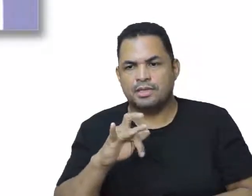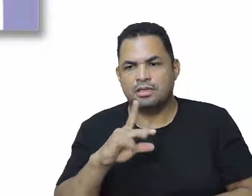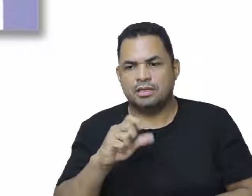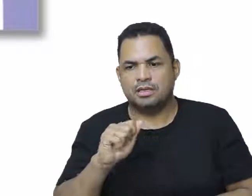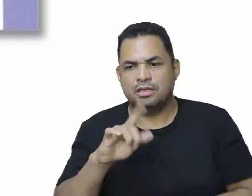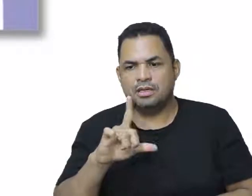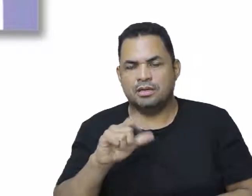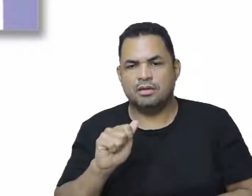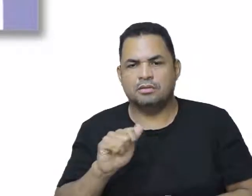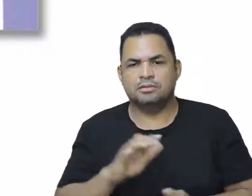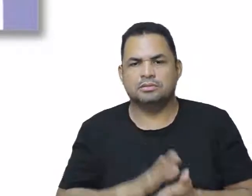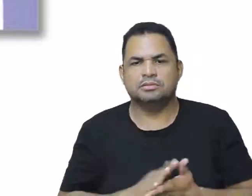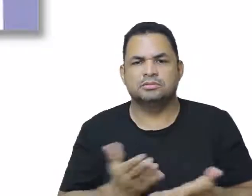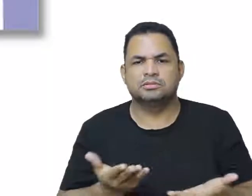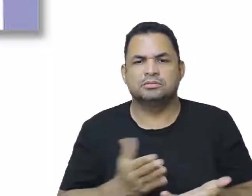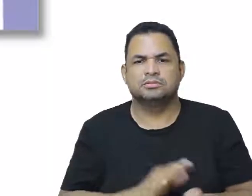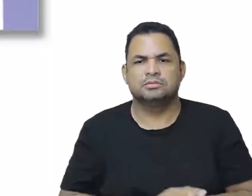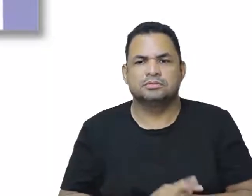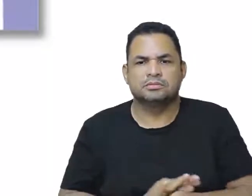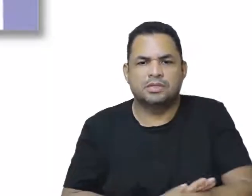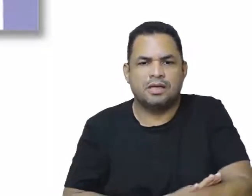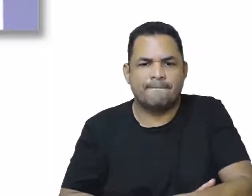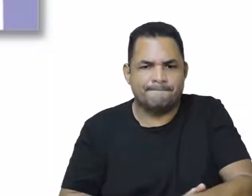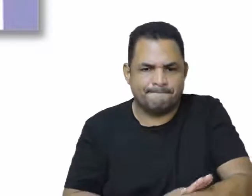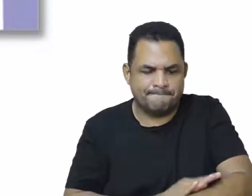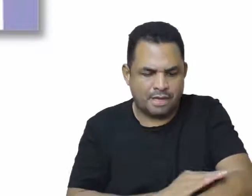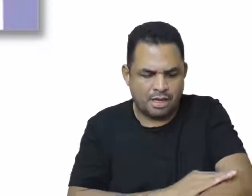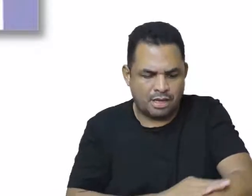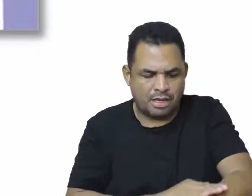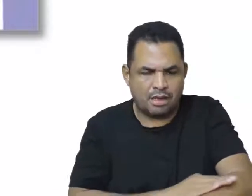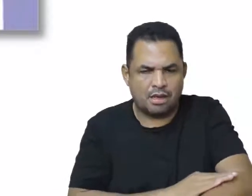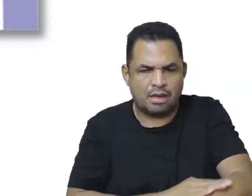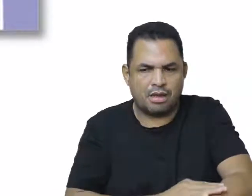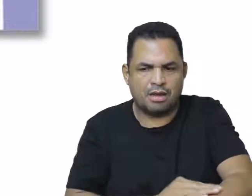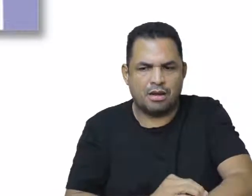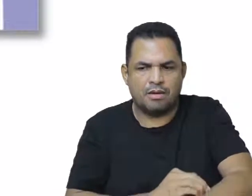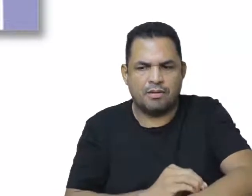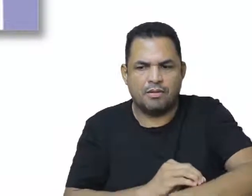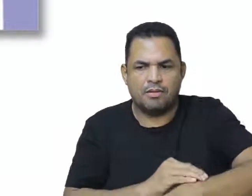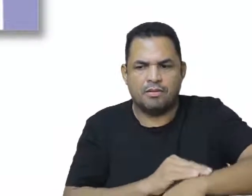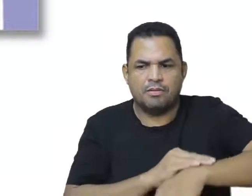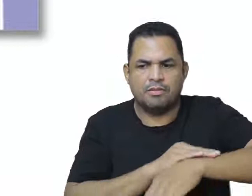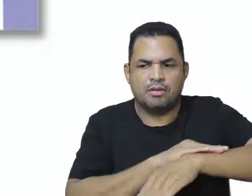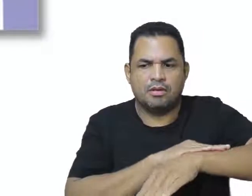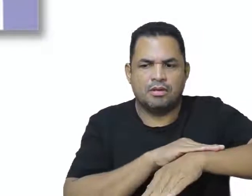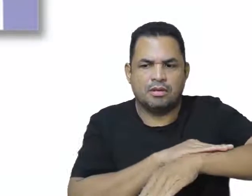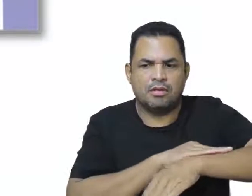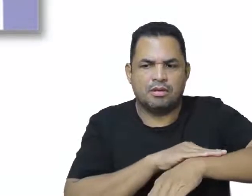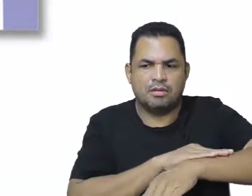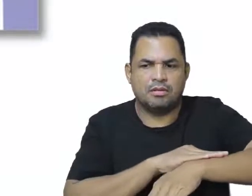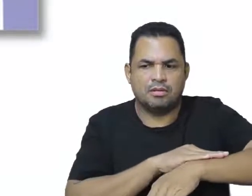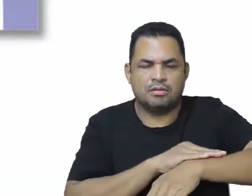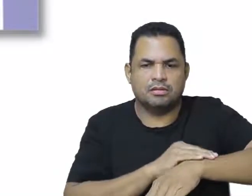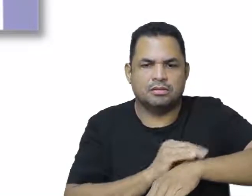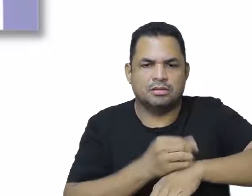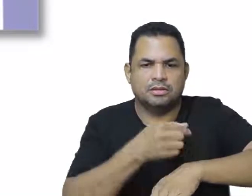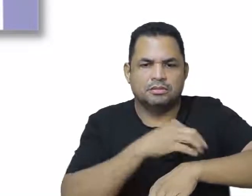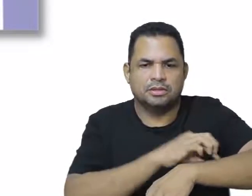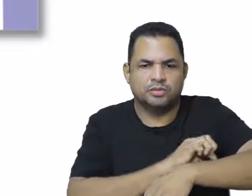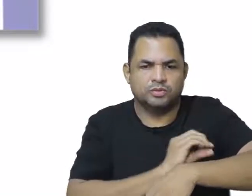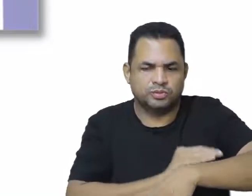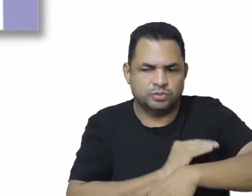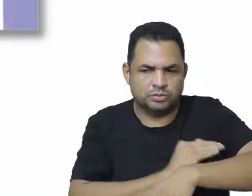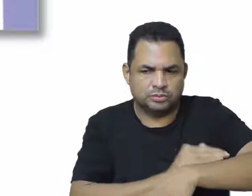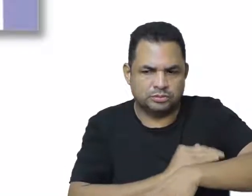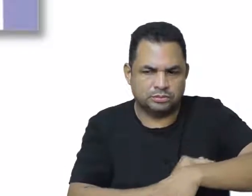epitelial, né? O epitelial é esse aqui que é a pele da gente também, né? A pele também é parte do tecido epitelial,